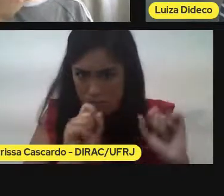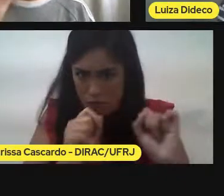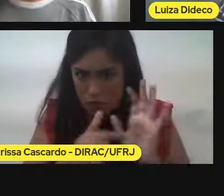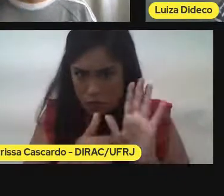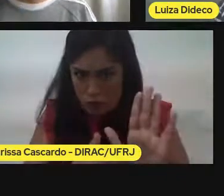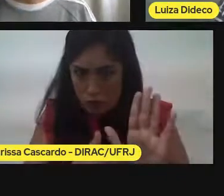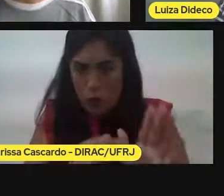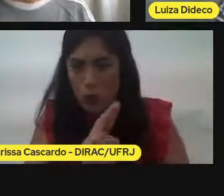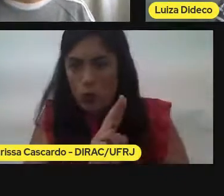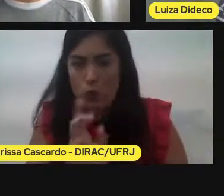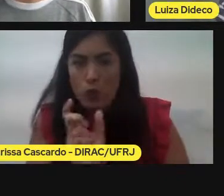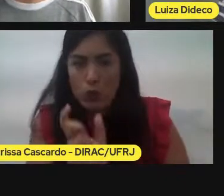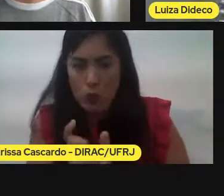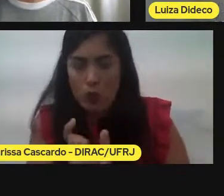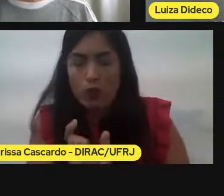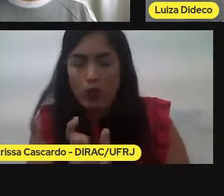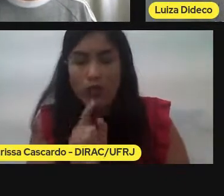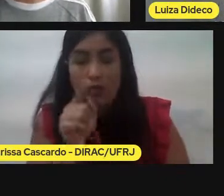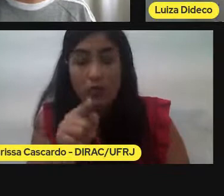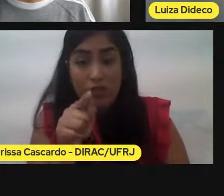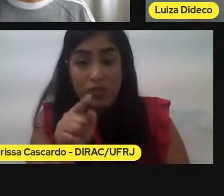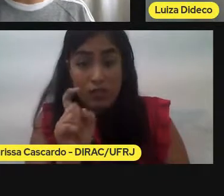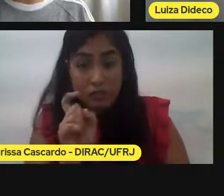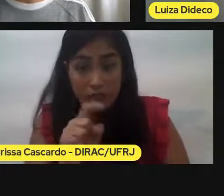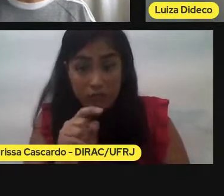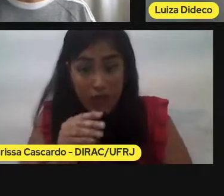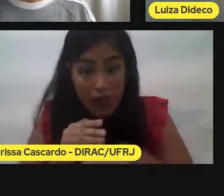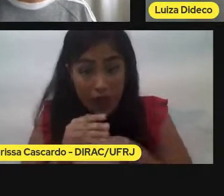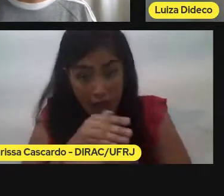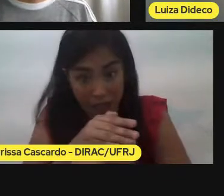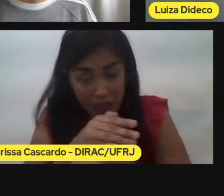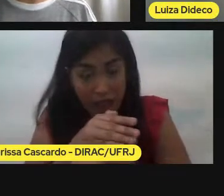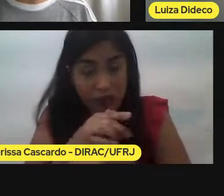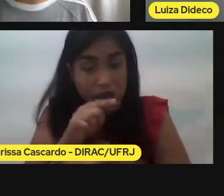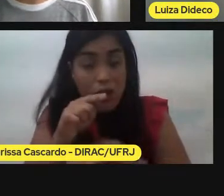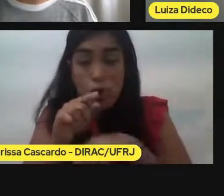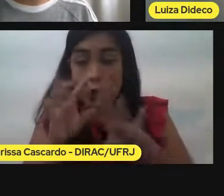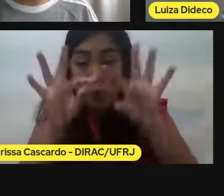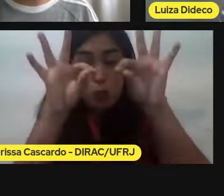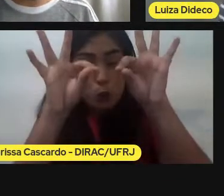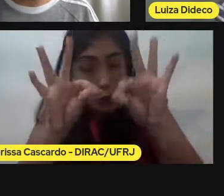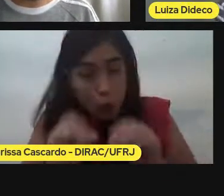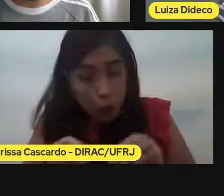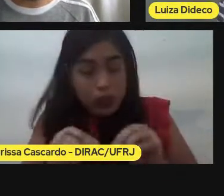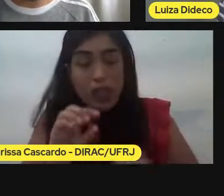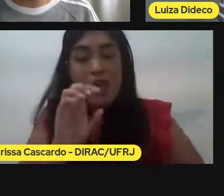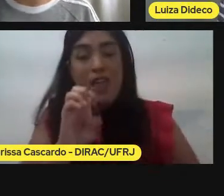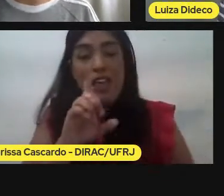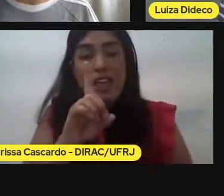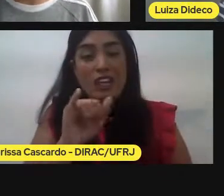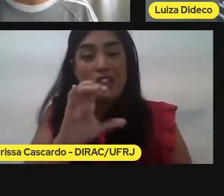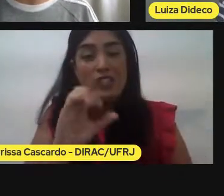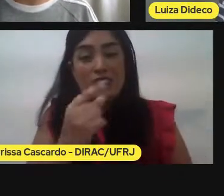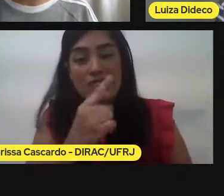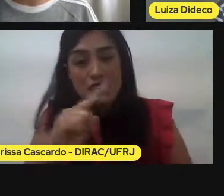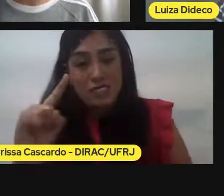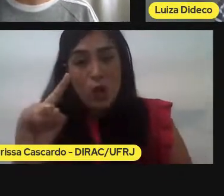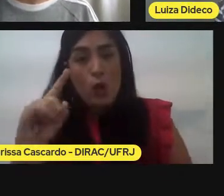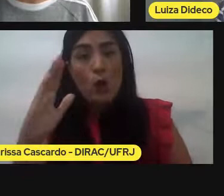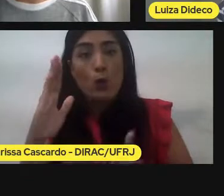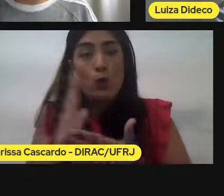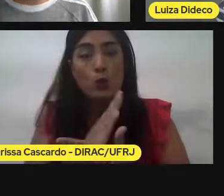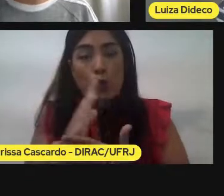Por esse endereço, você consegue acessar todas as edições do Livro do Desassossego, dos quatro